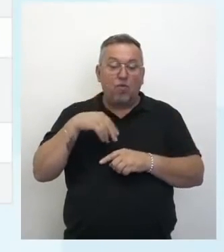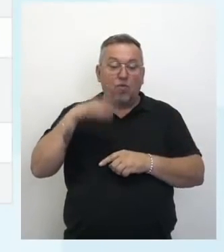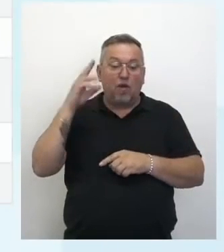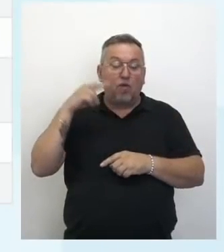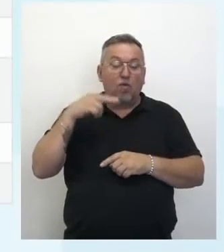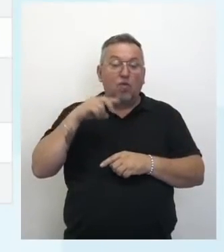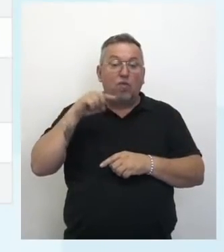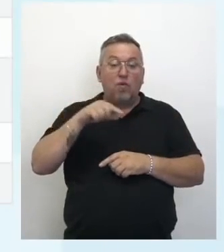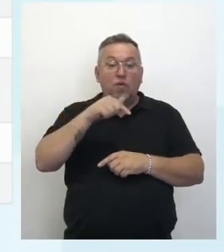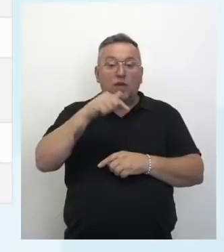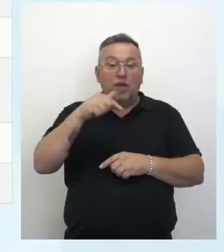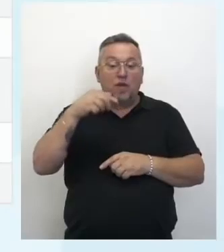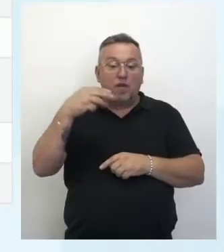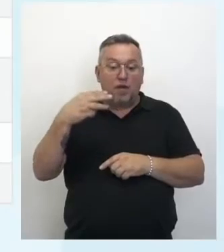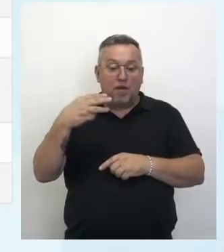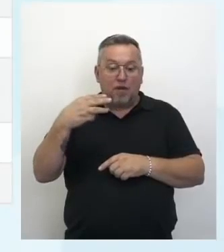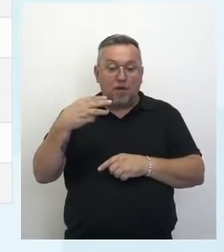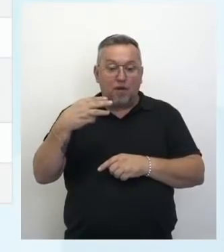de